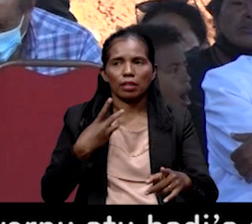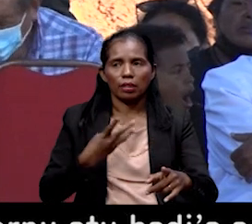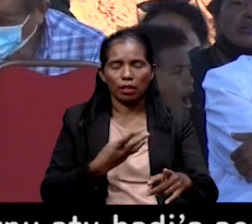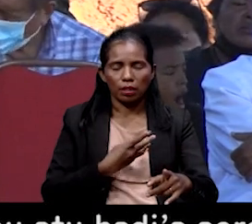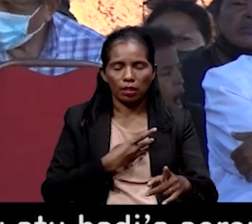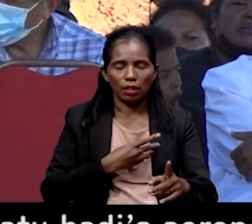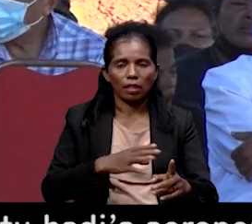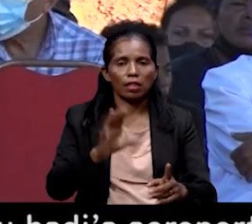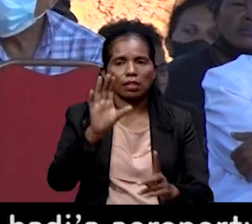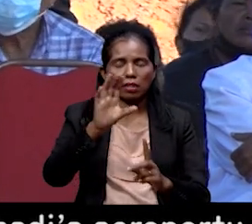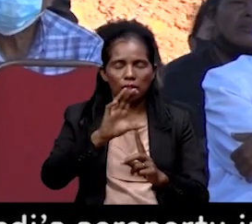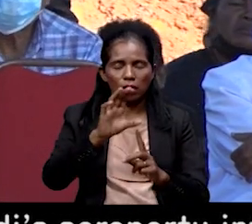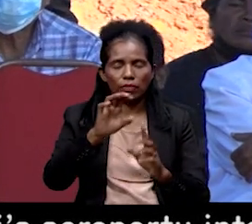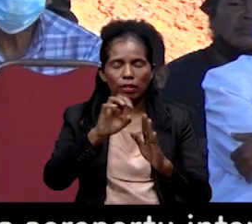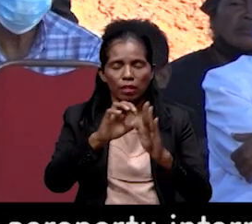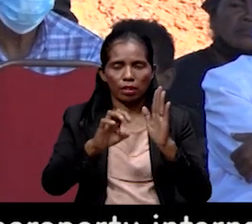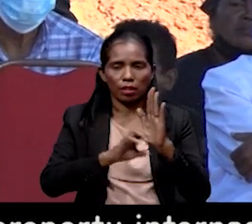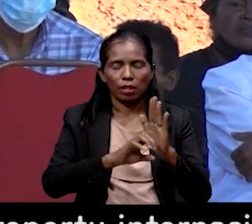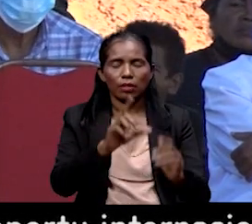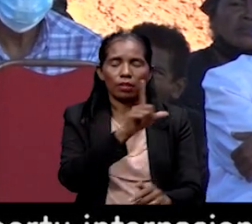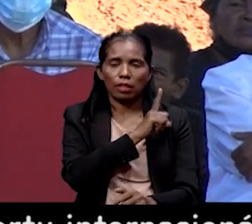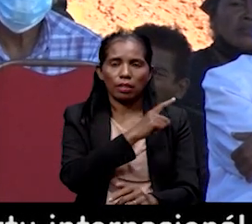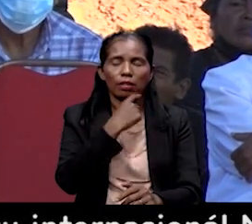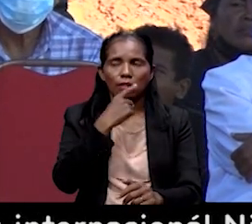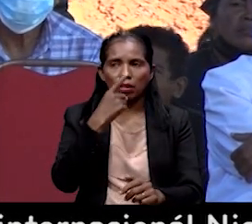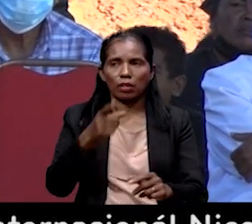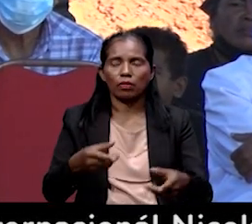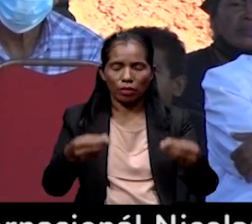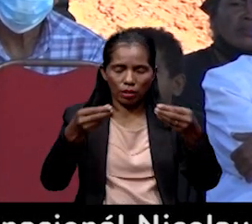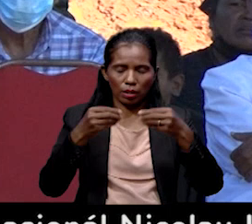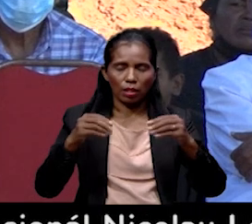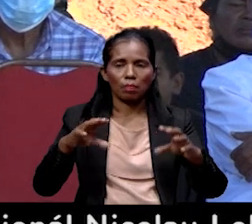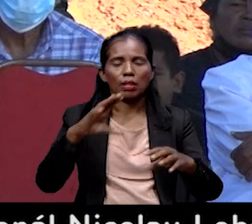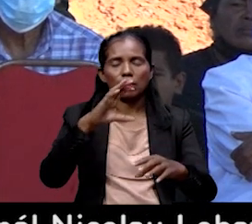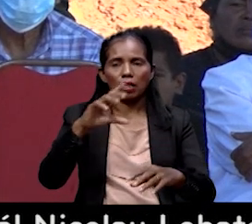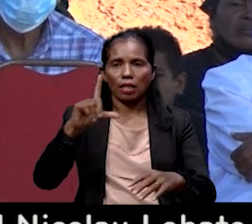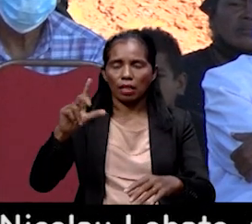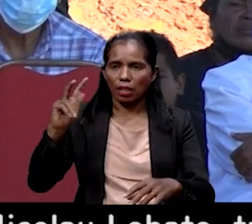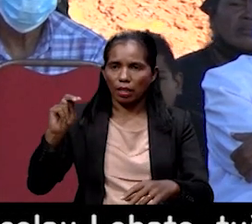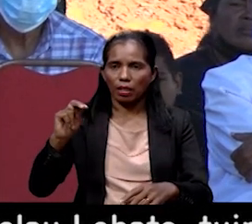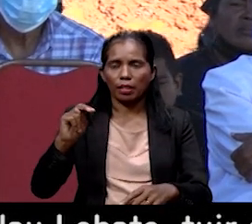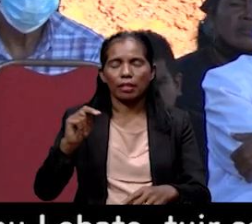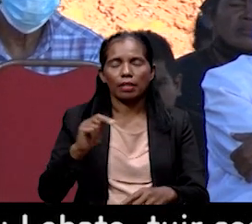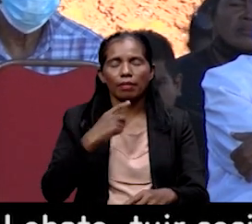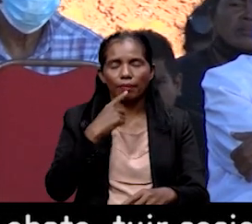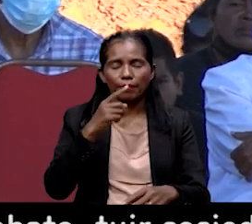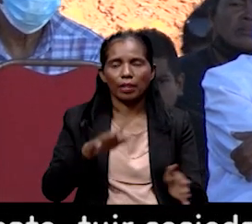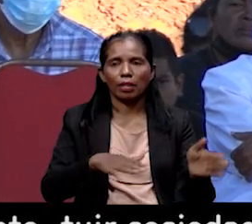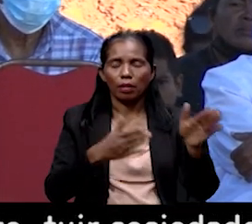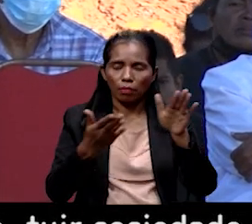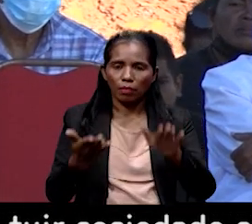general foi até no maior conselho dos combatentes da libertação nacional Katak mate